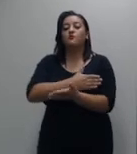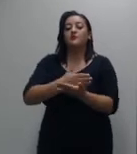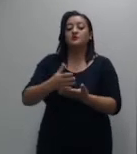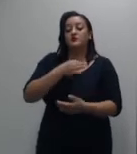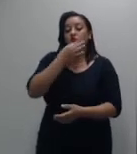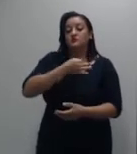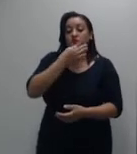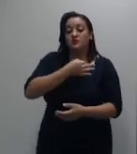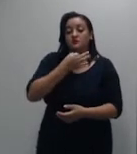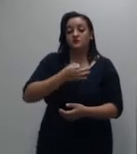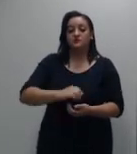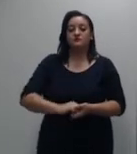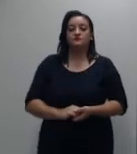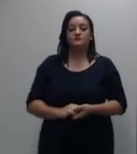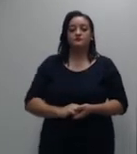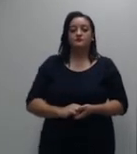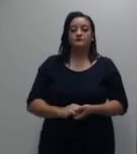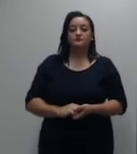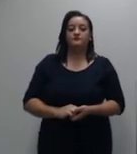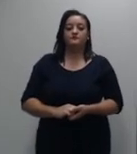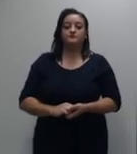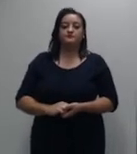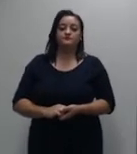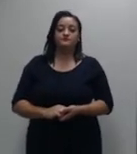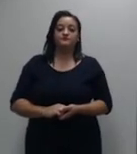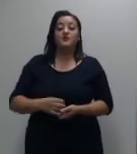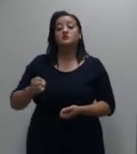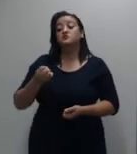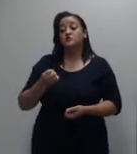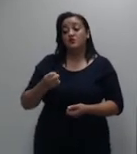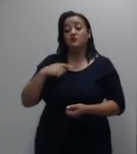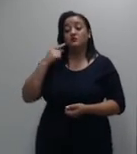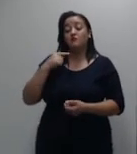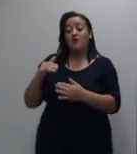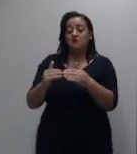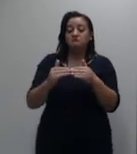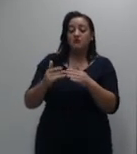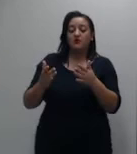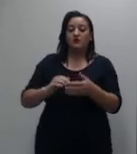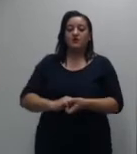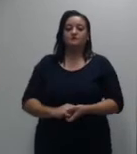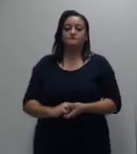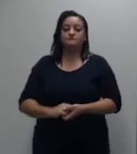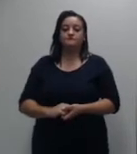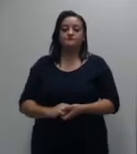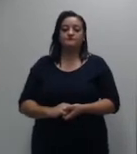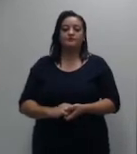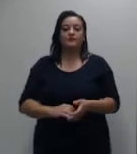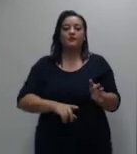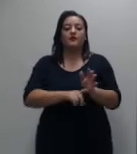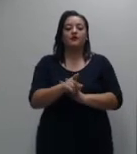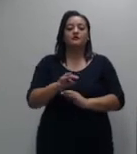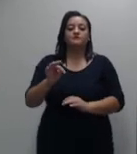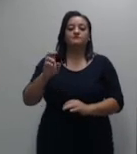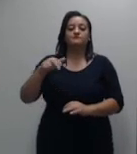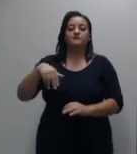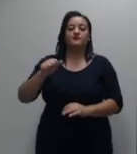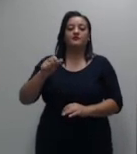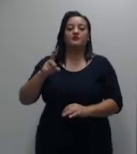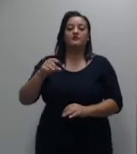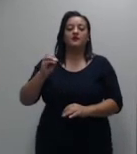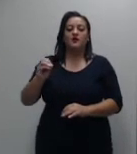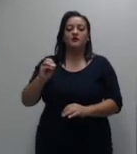as sustentações orais os advogados que chegaram a eu quero só advogado Doutor Fernando Anselmo